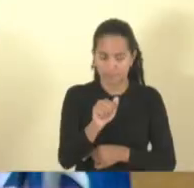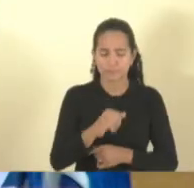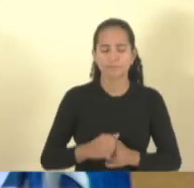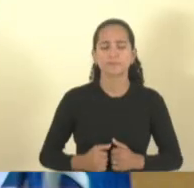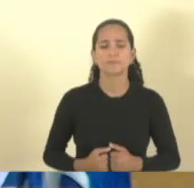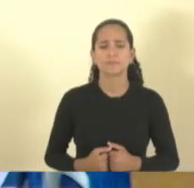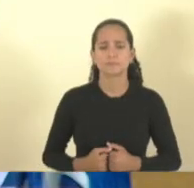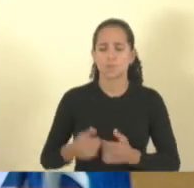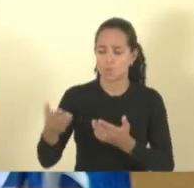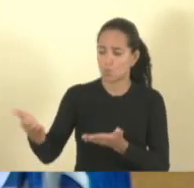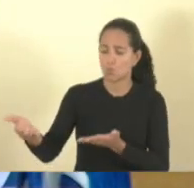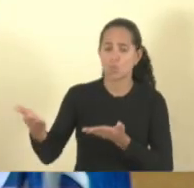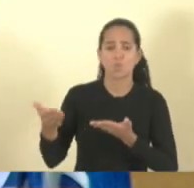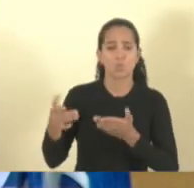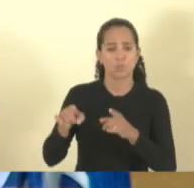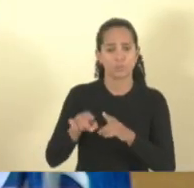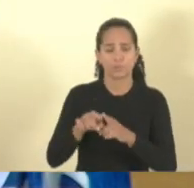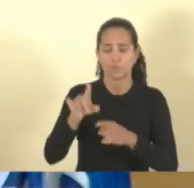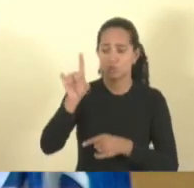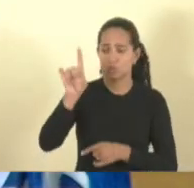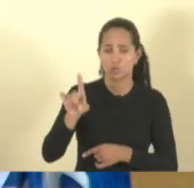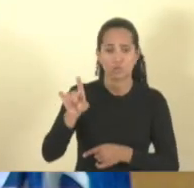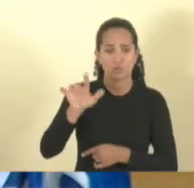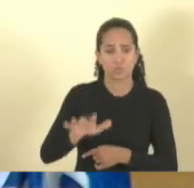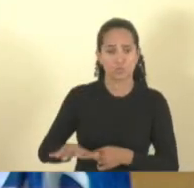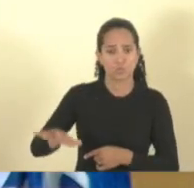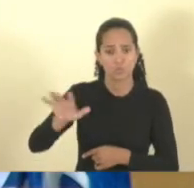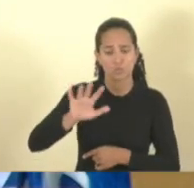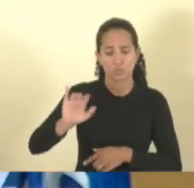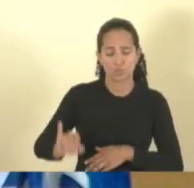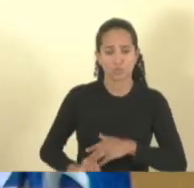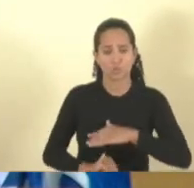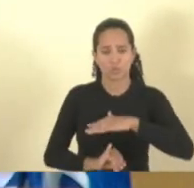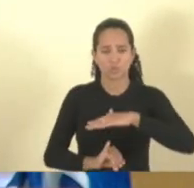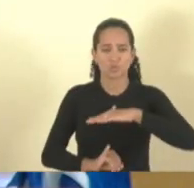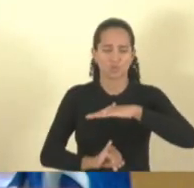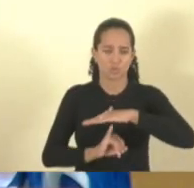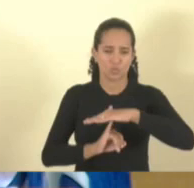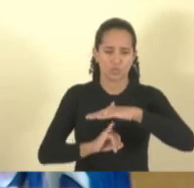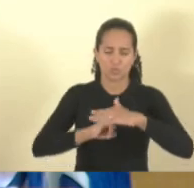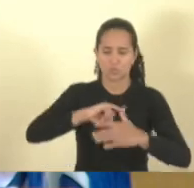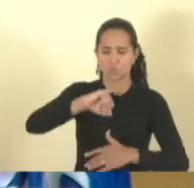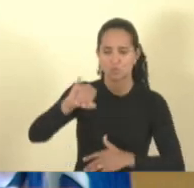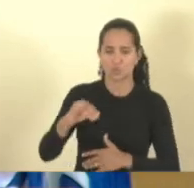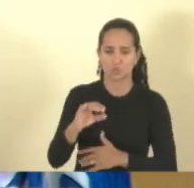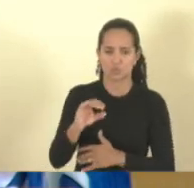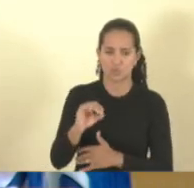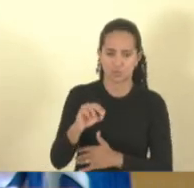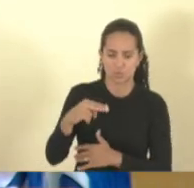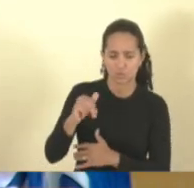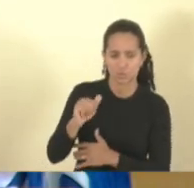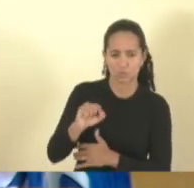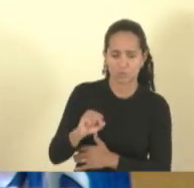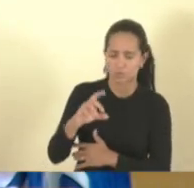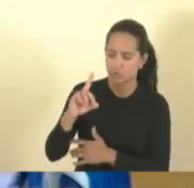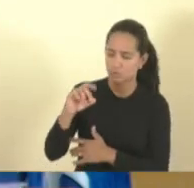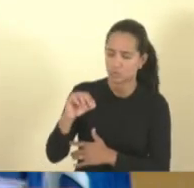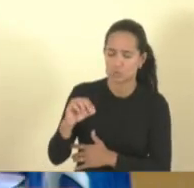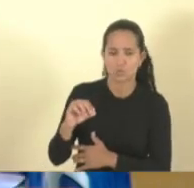É convidado ao local de destaque o diretor-geral do Instituto Jones dos Santos Neves, Pablo Lira.